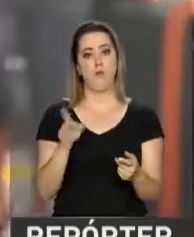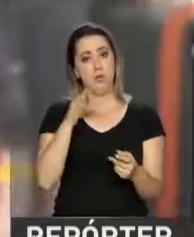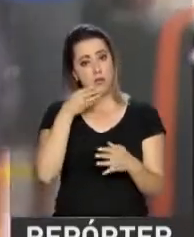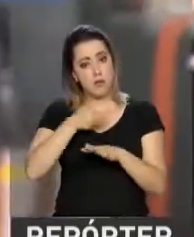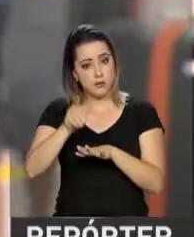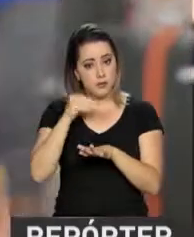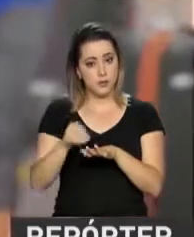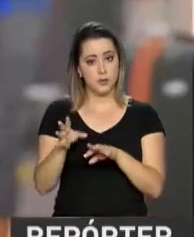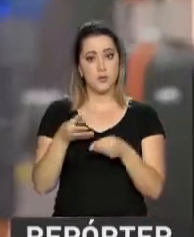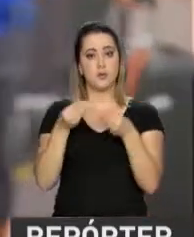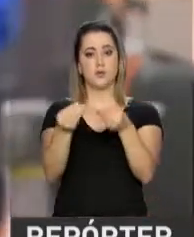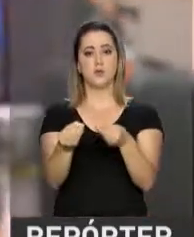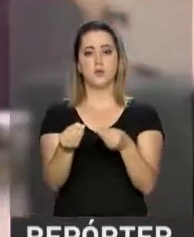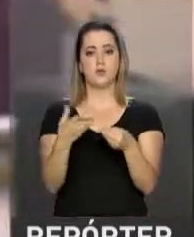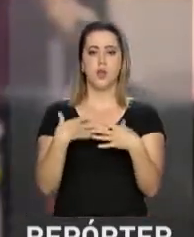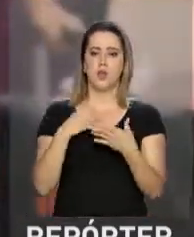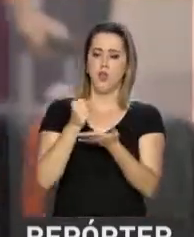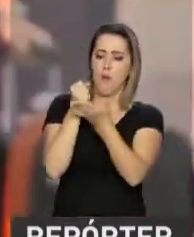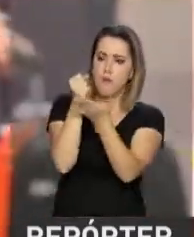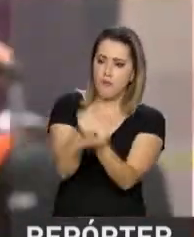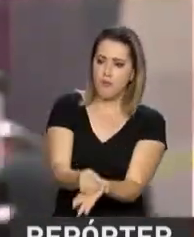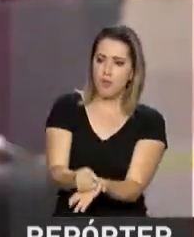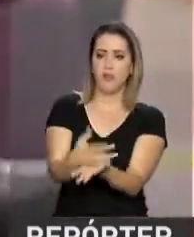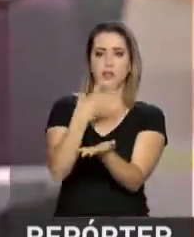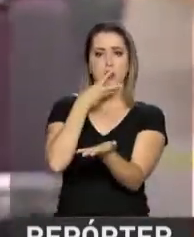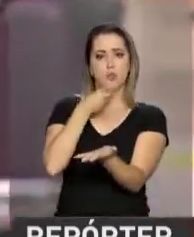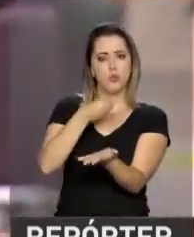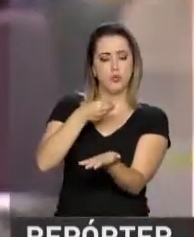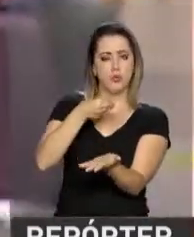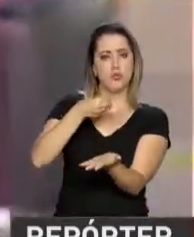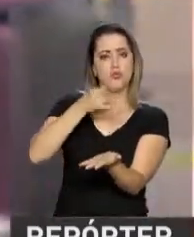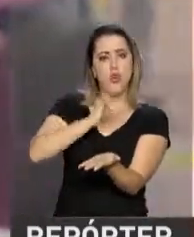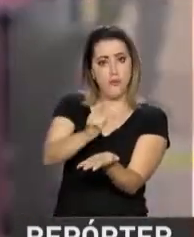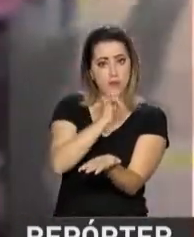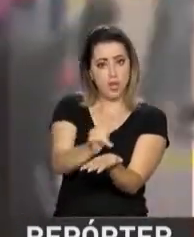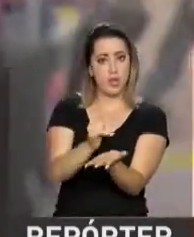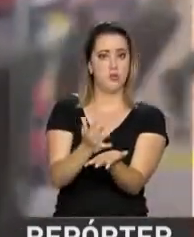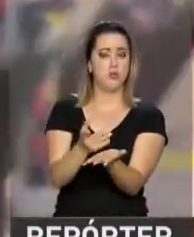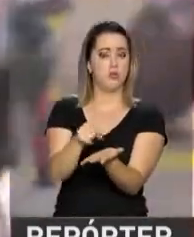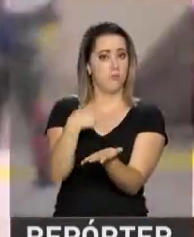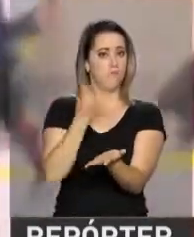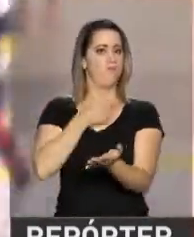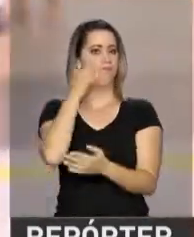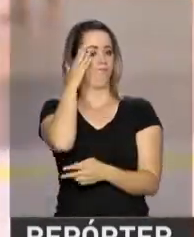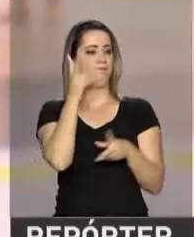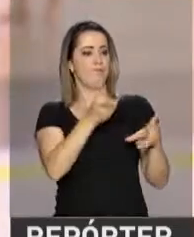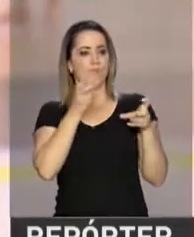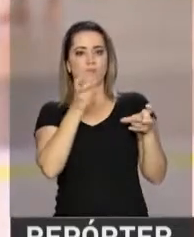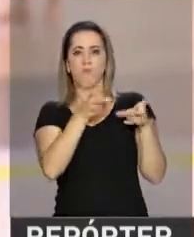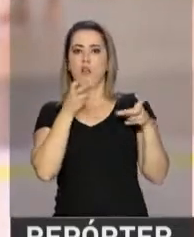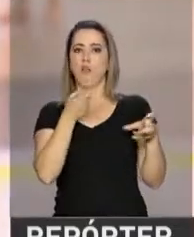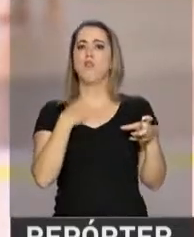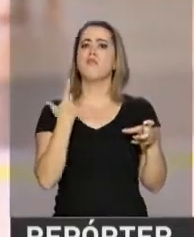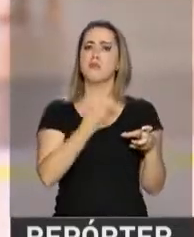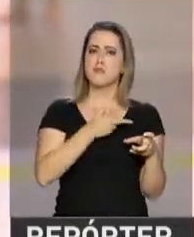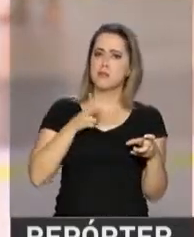informações disponibilizadas informações com certeza a gente vai estar sempre sempre